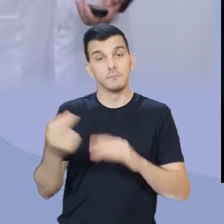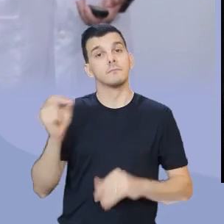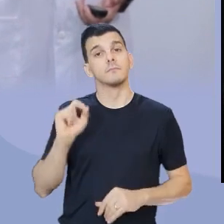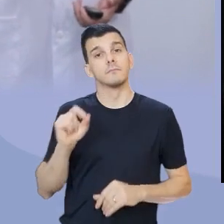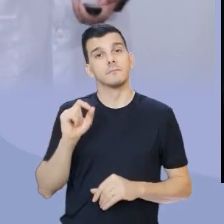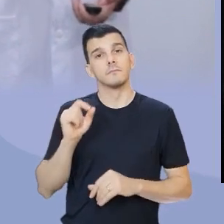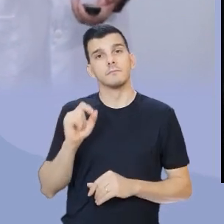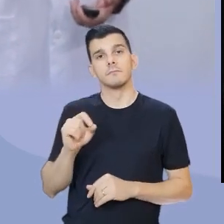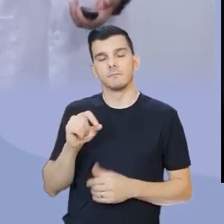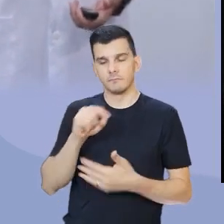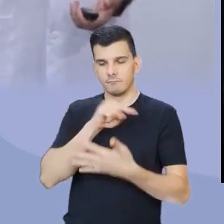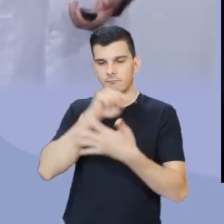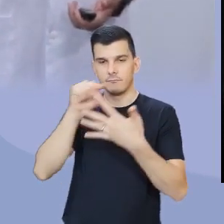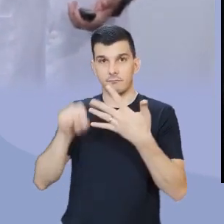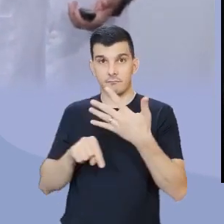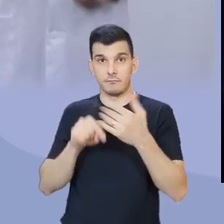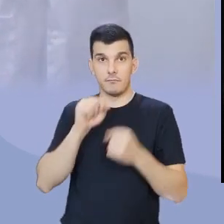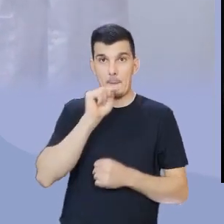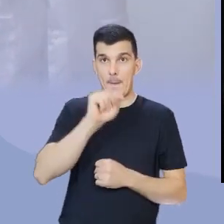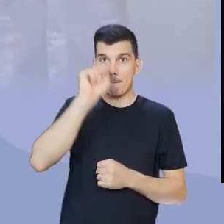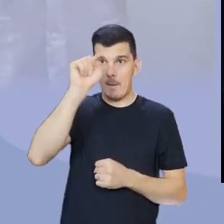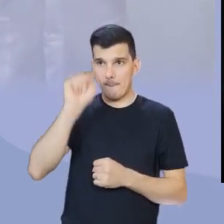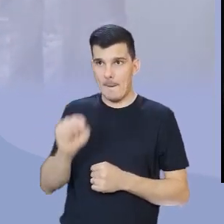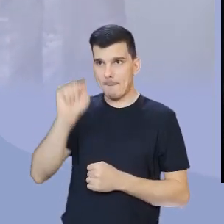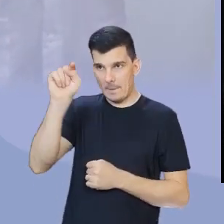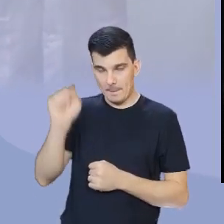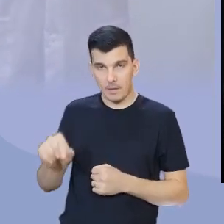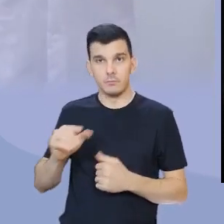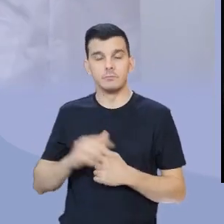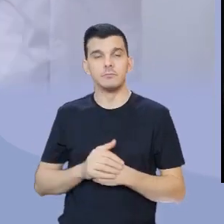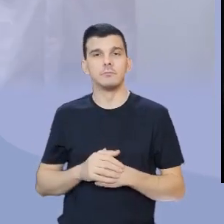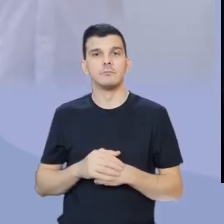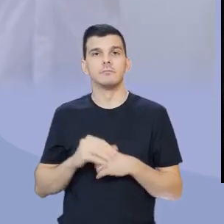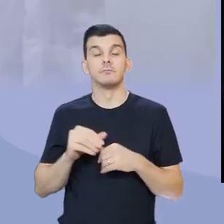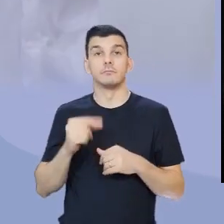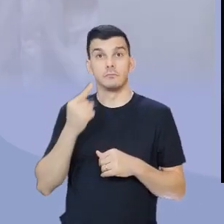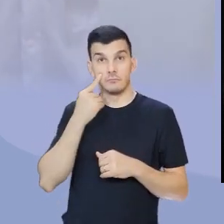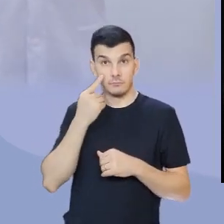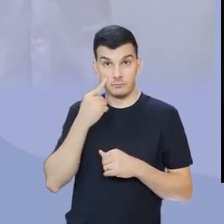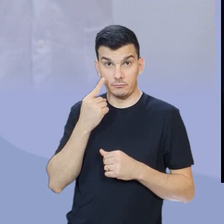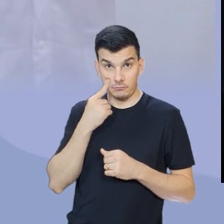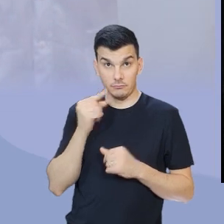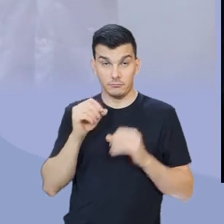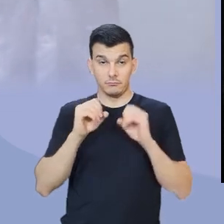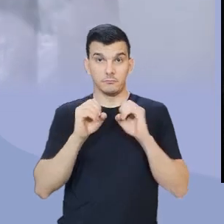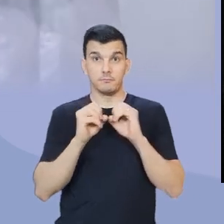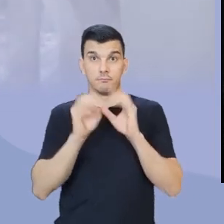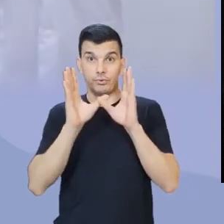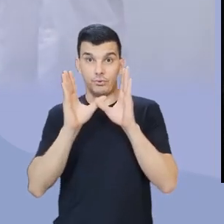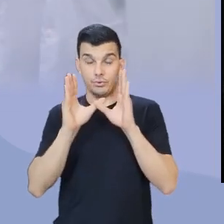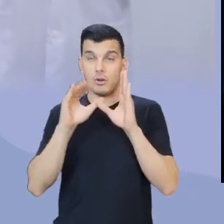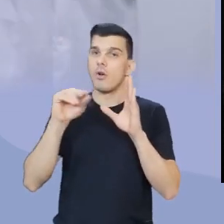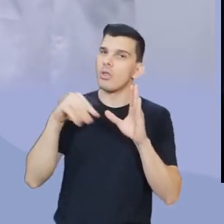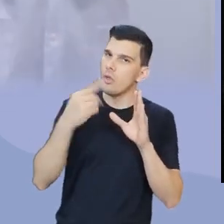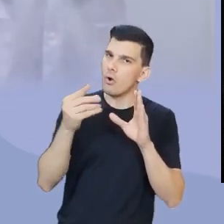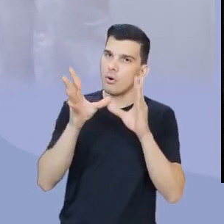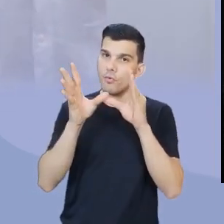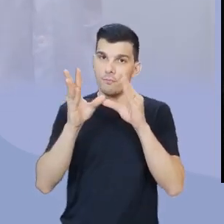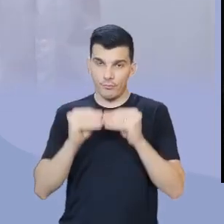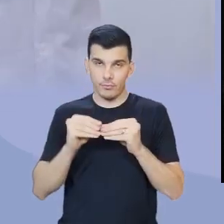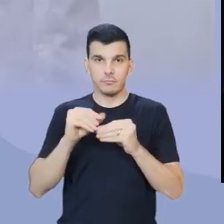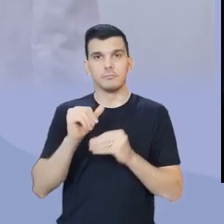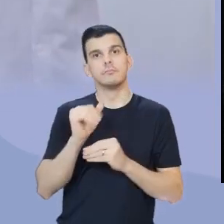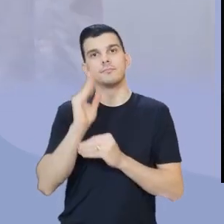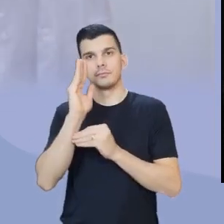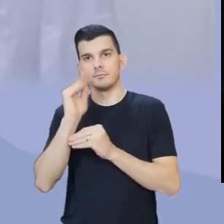o gráfico está aí com 5 bolinhas. São os momentos em que esse sistema de resfriamento do aparelho,